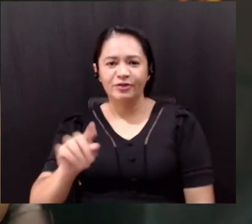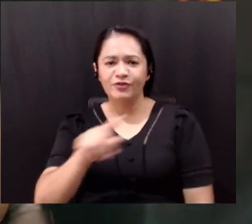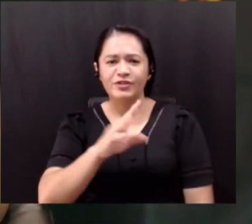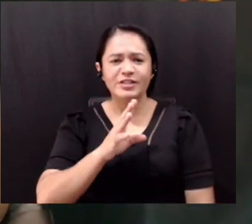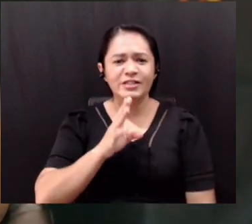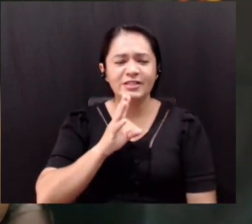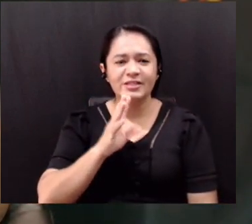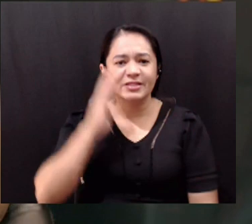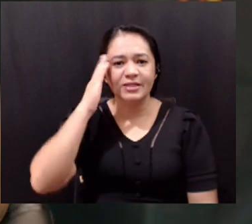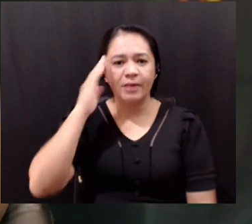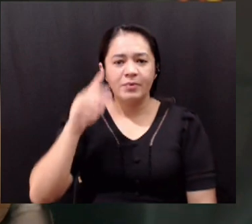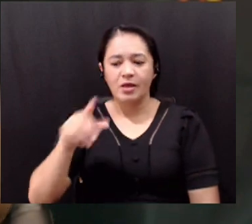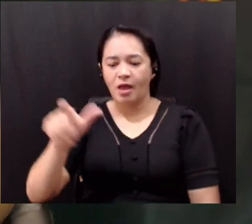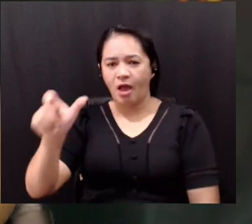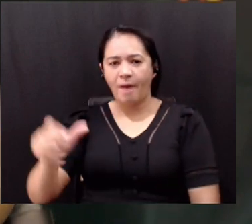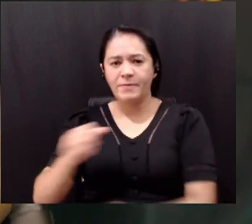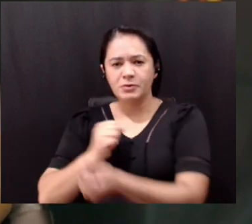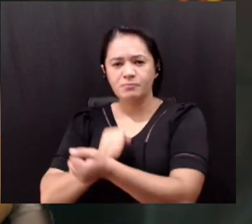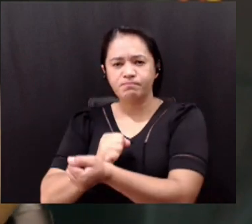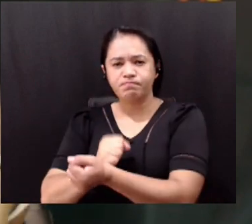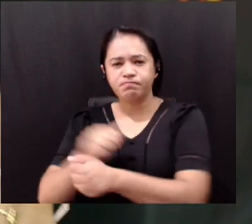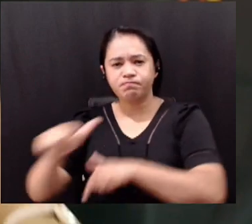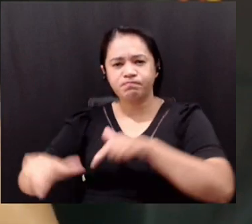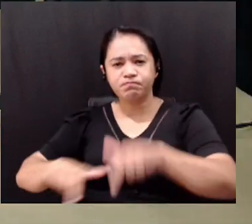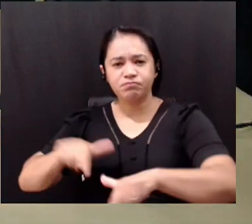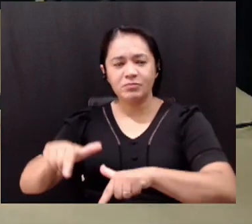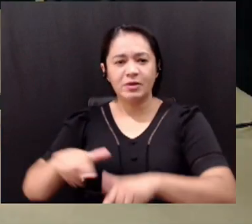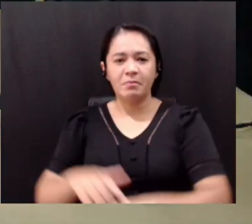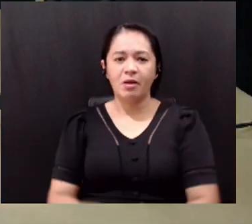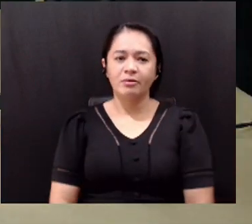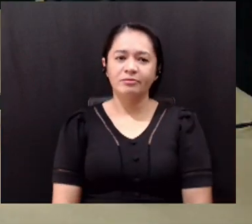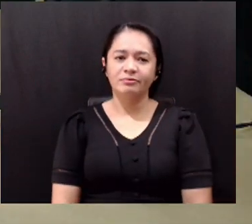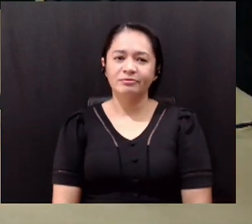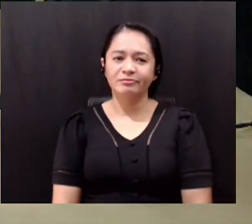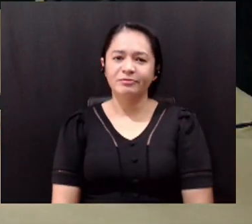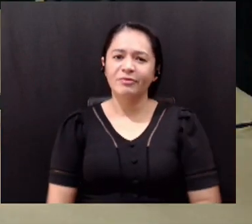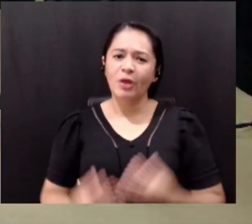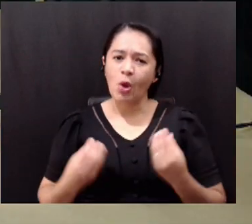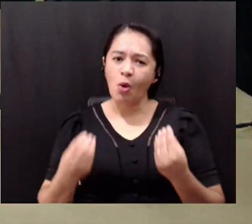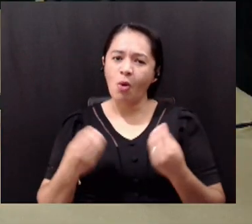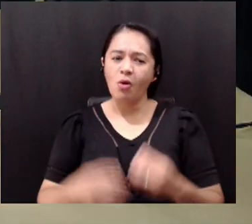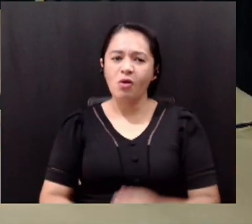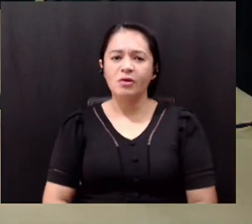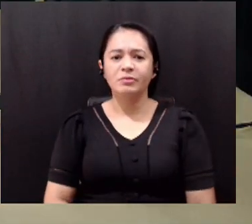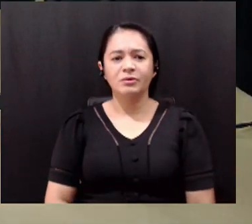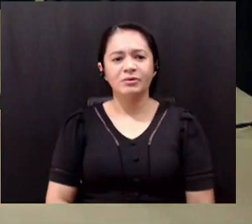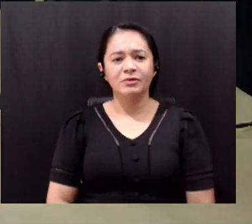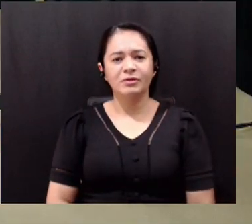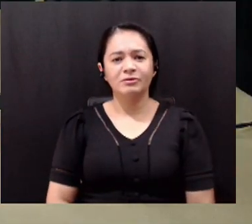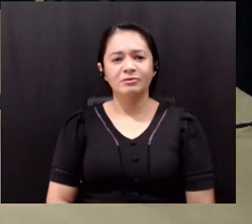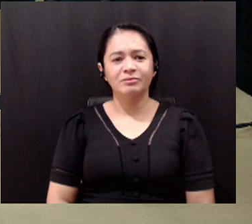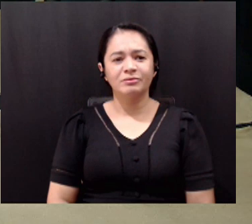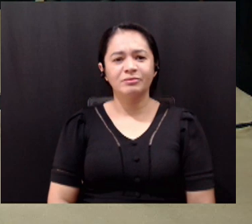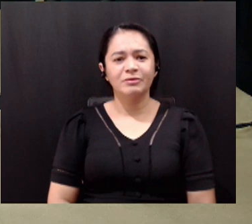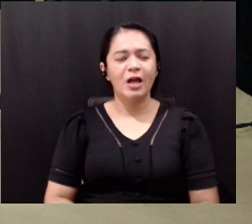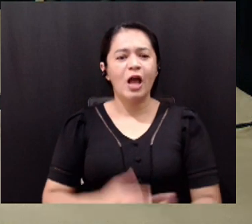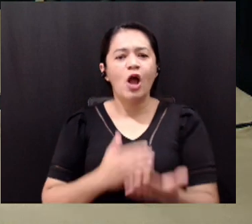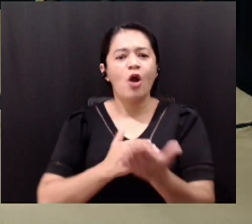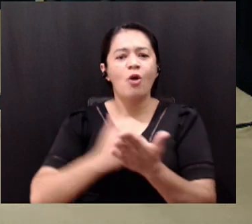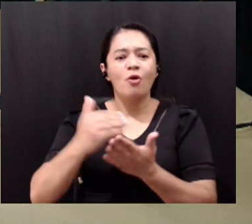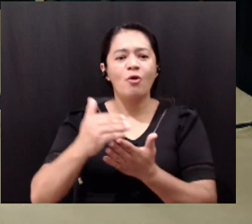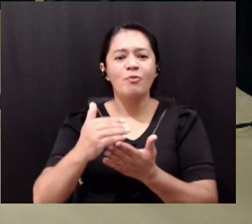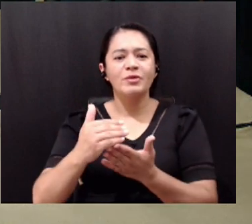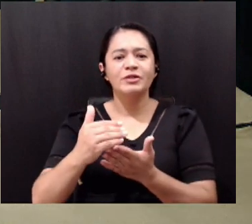viciada em trabalho, né? Poxa vida, desde quando surgiu, doutora, essa questão aí